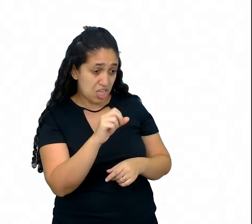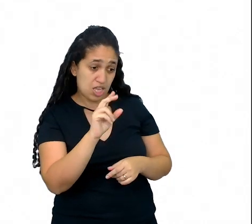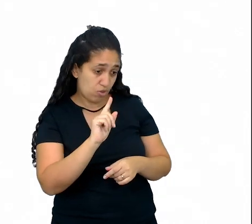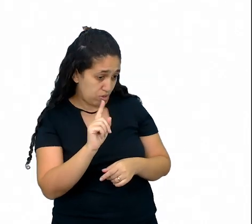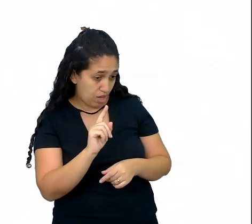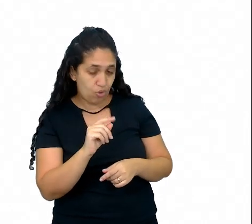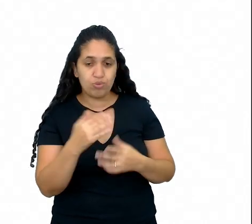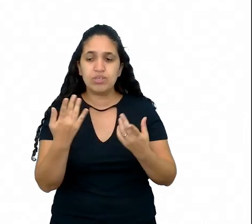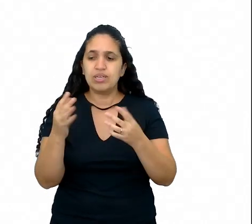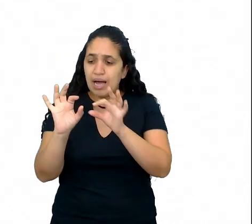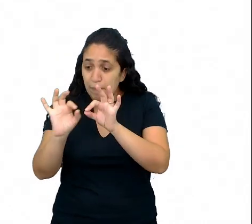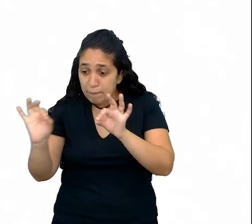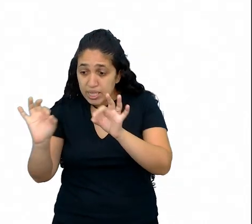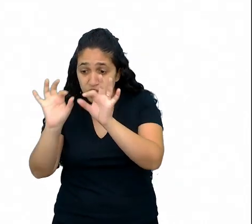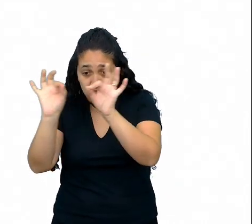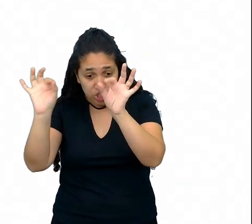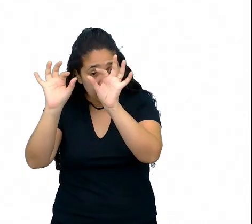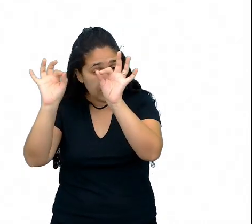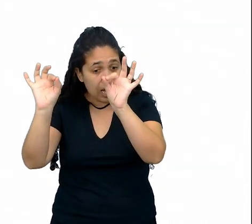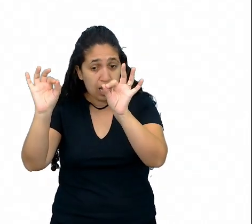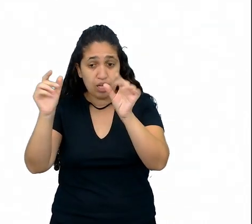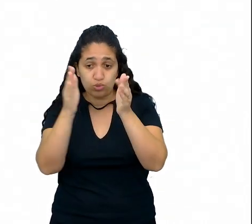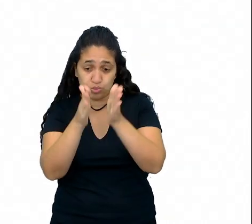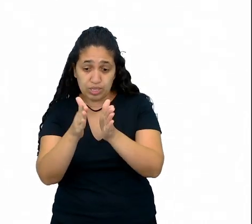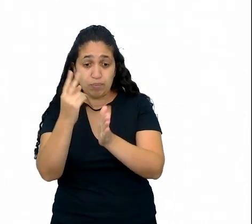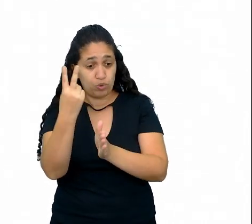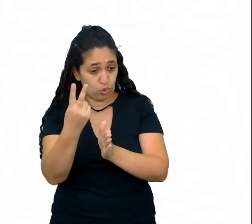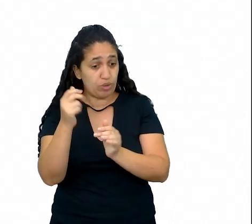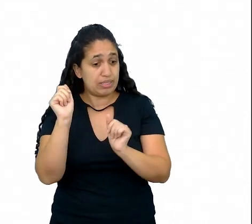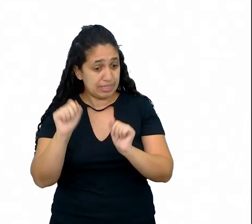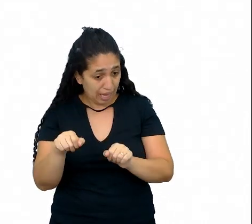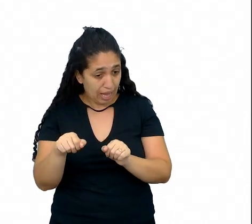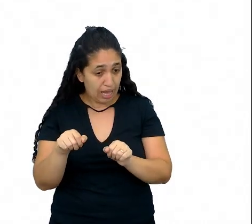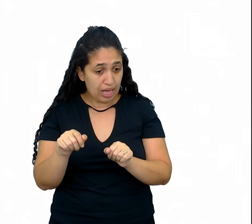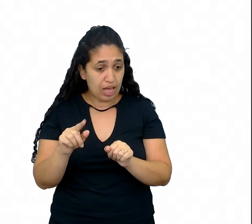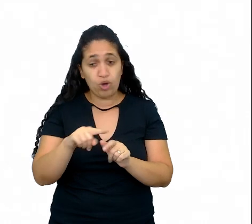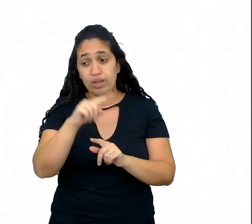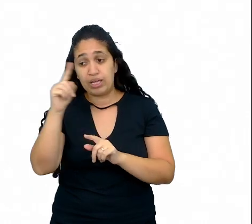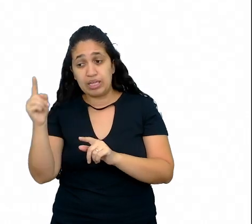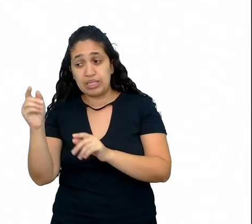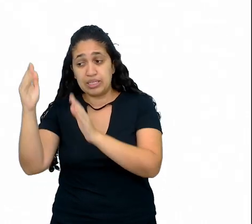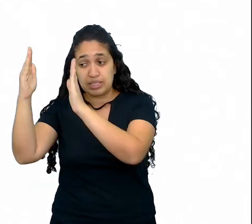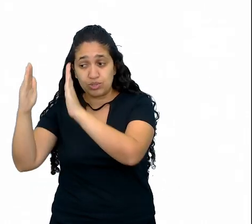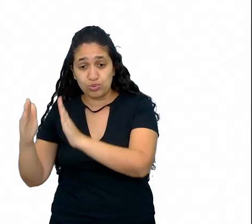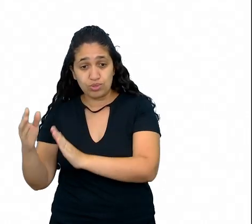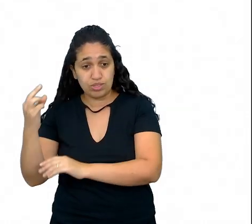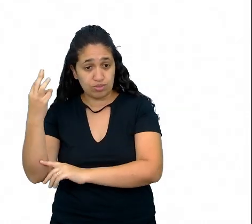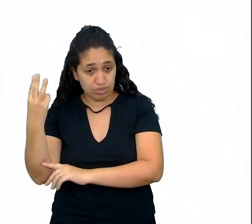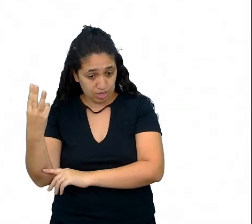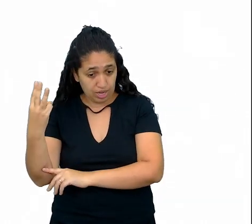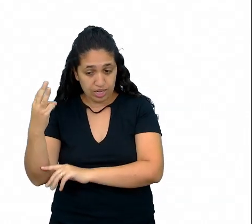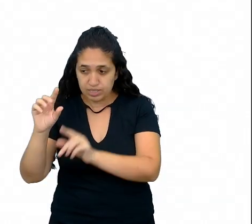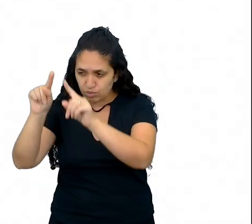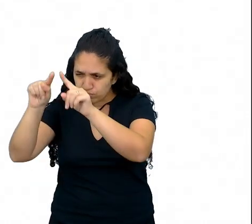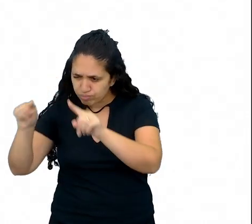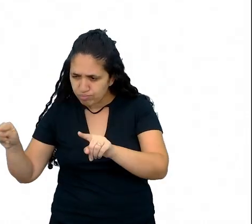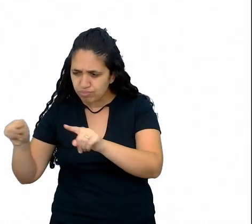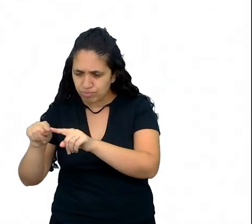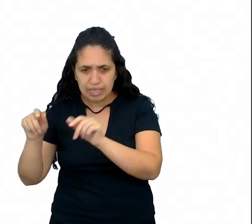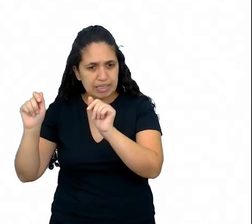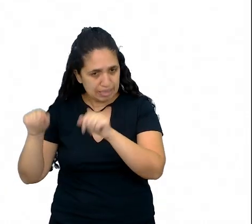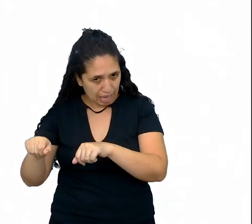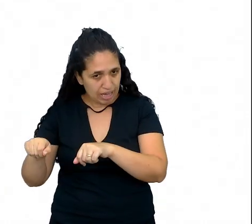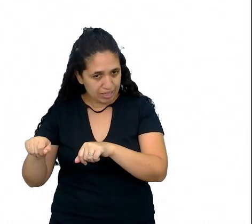as medidas da situação 2? Você conseguiu construir um triângulo a partir das medidas da situação 3? Então, ele vai